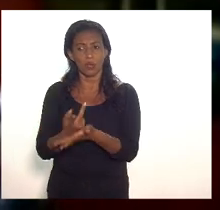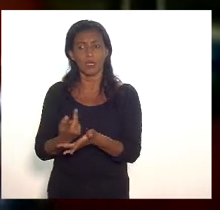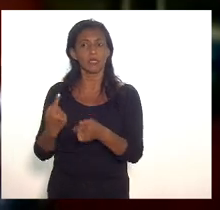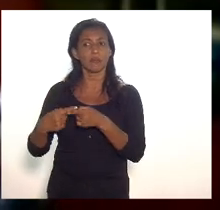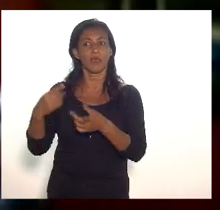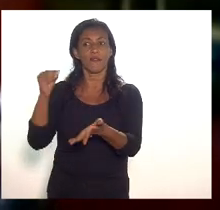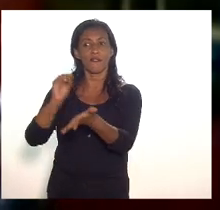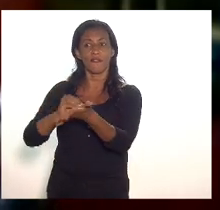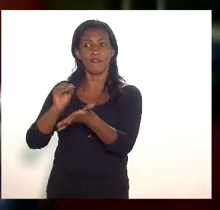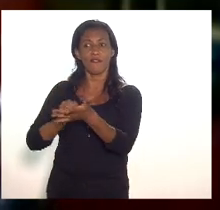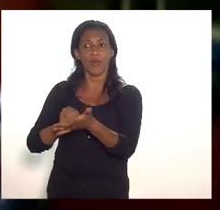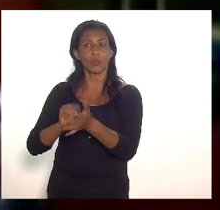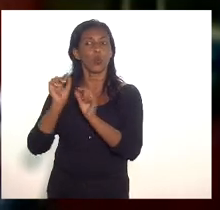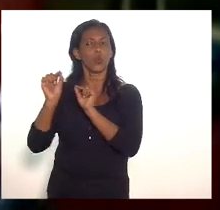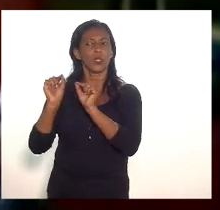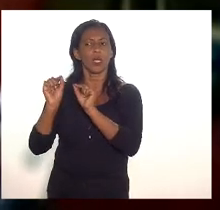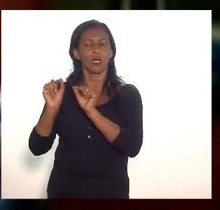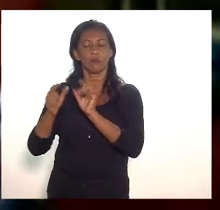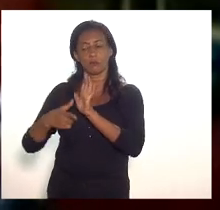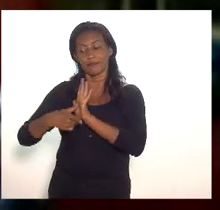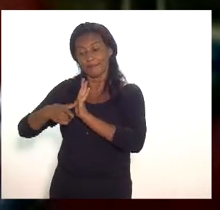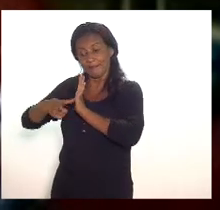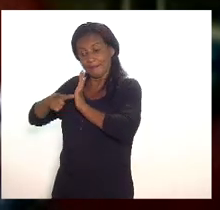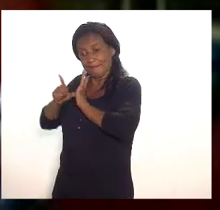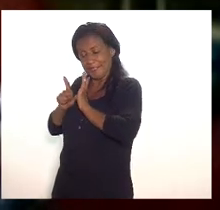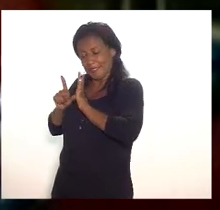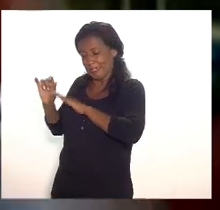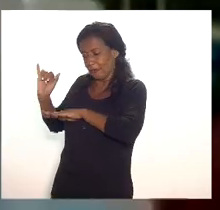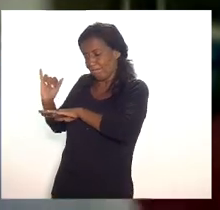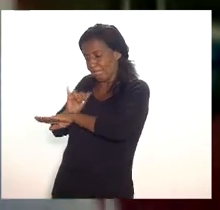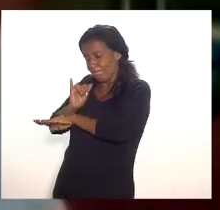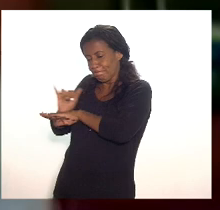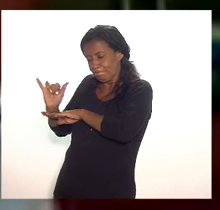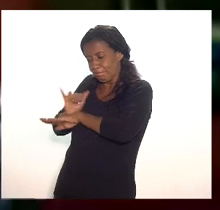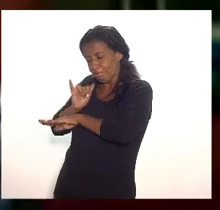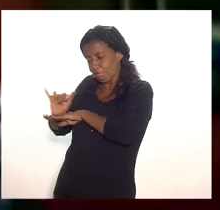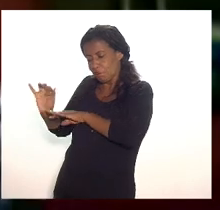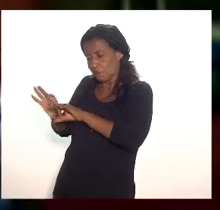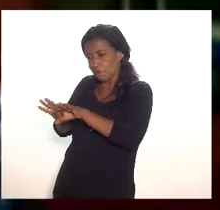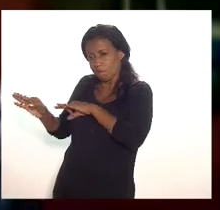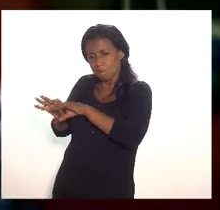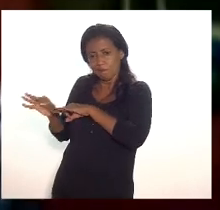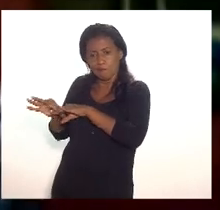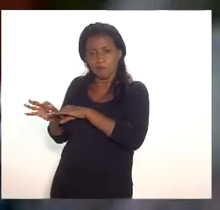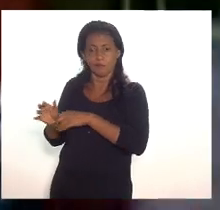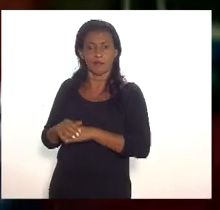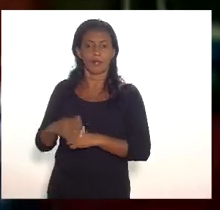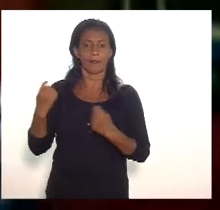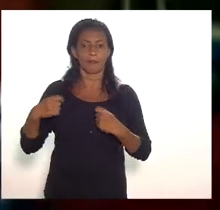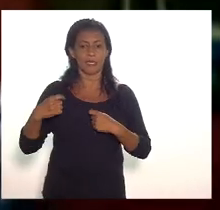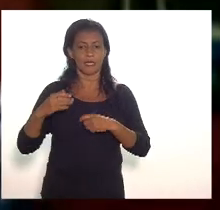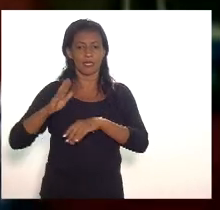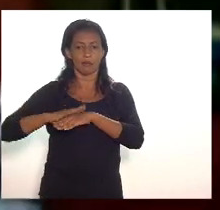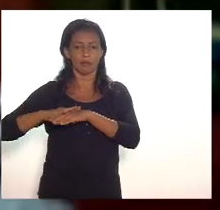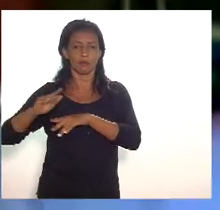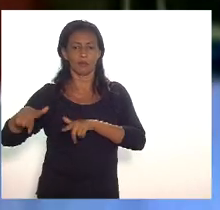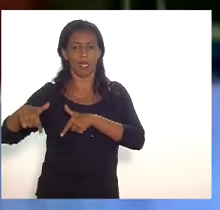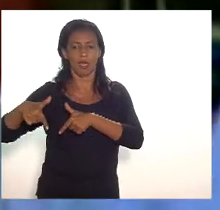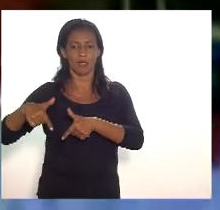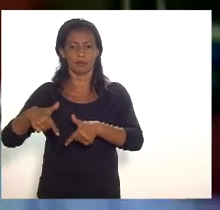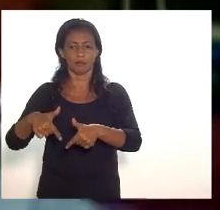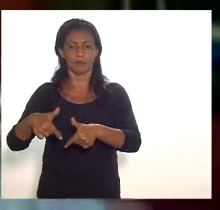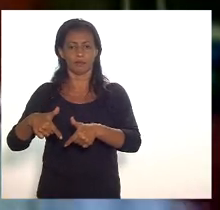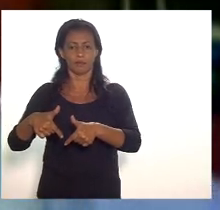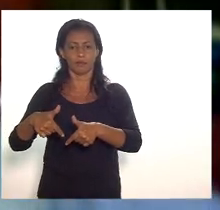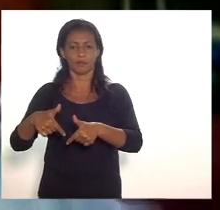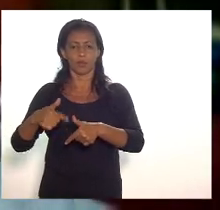falta de planejamento estratégico para se colocar em prática